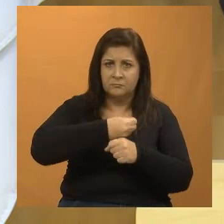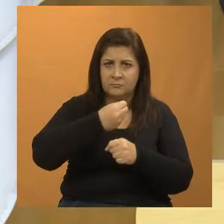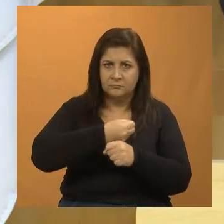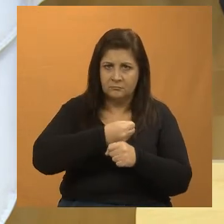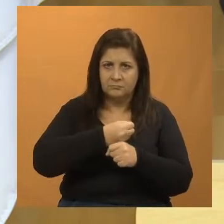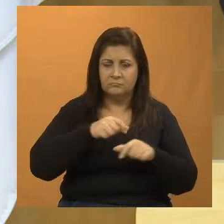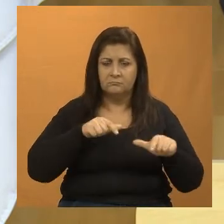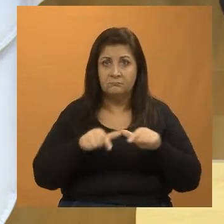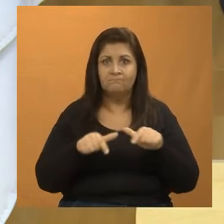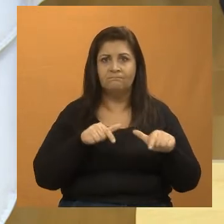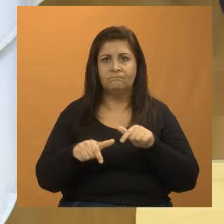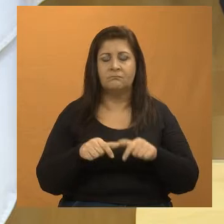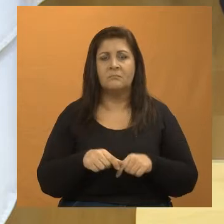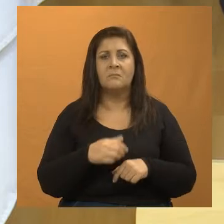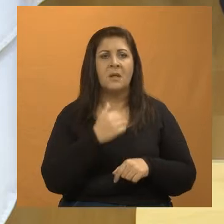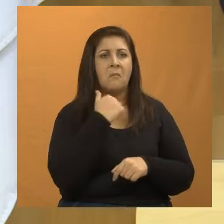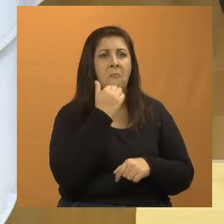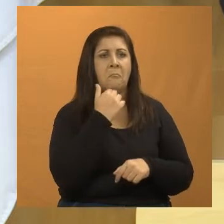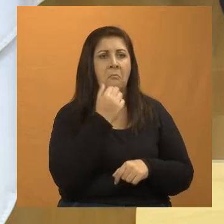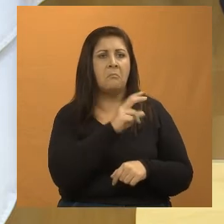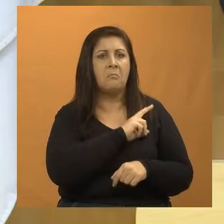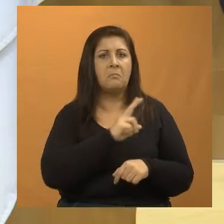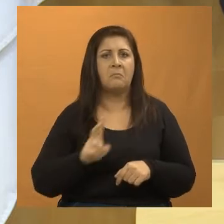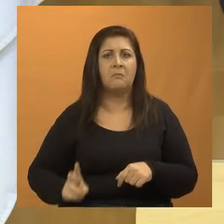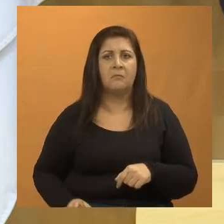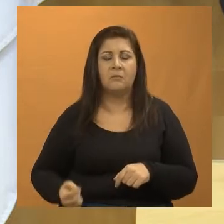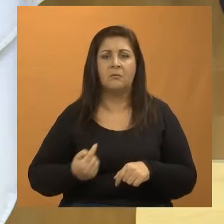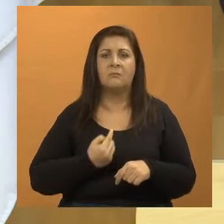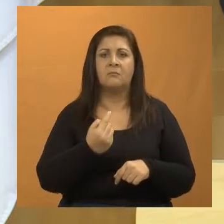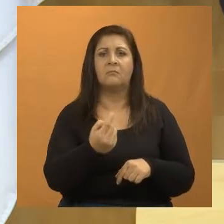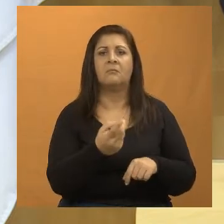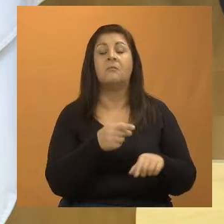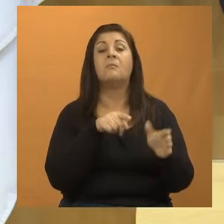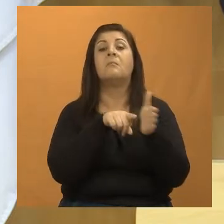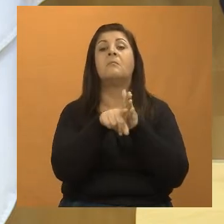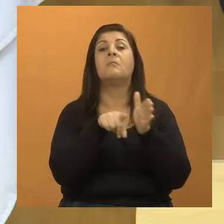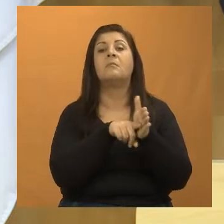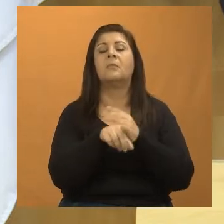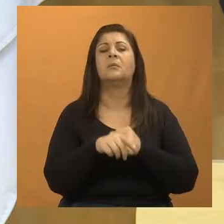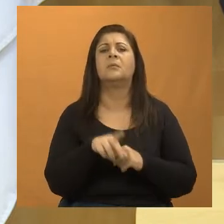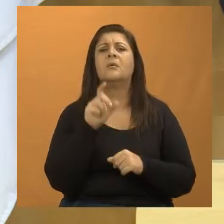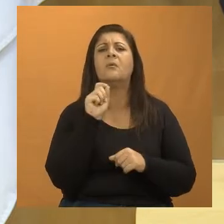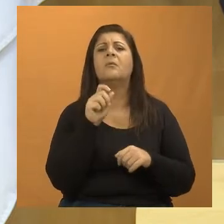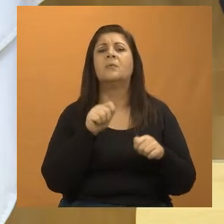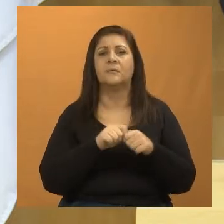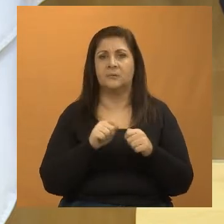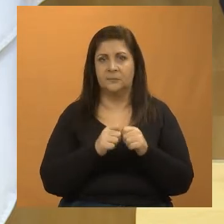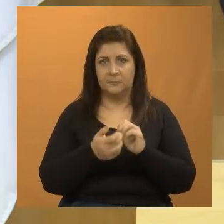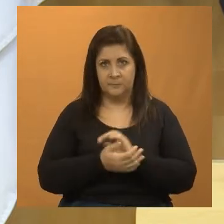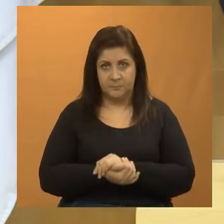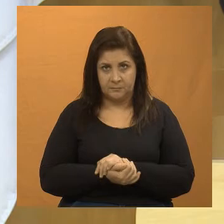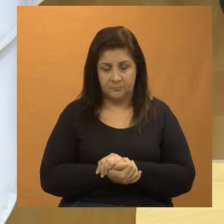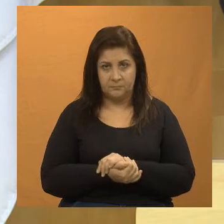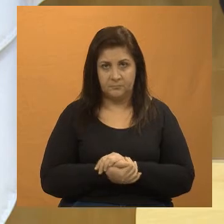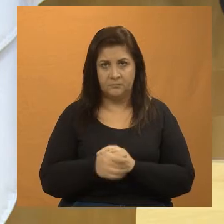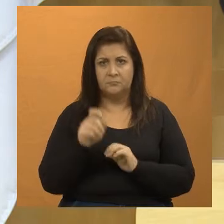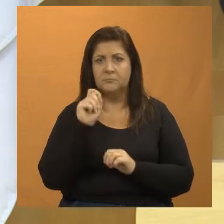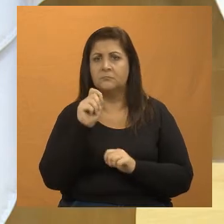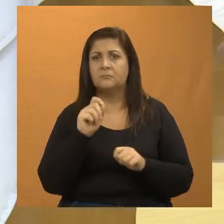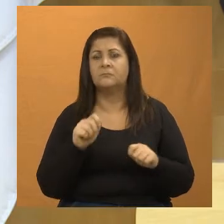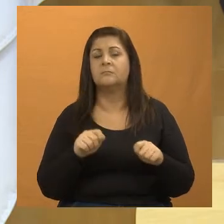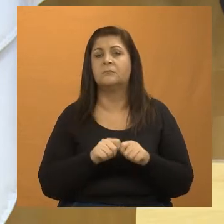à frente, nenhum dos vereadores bateu na nossa porta para procurar saber o que nós fizemos, o que nós estamos